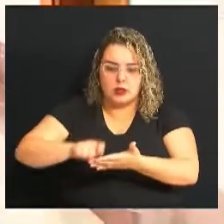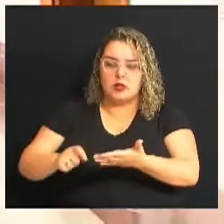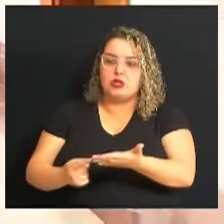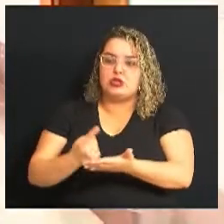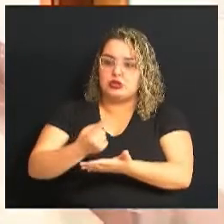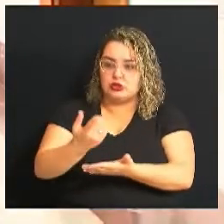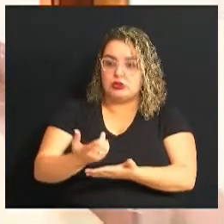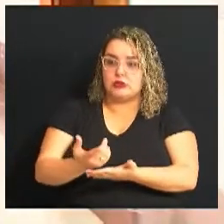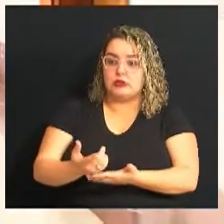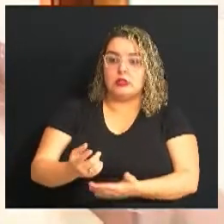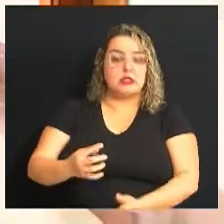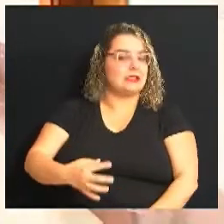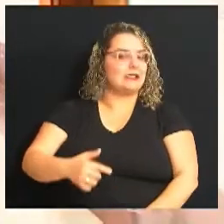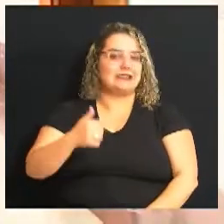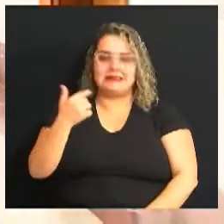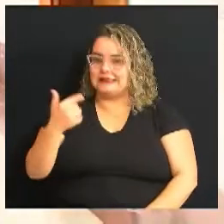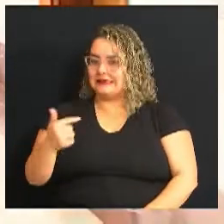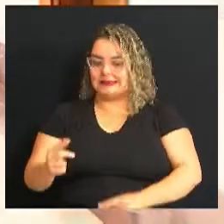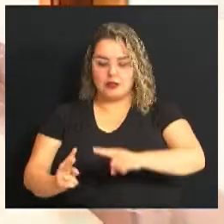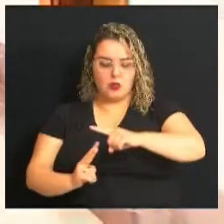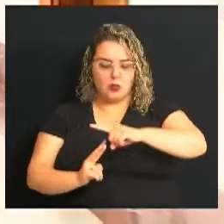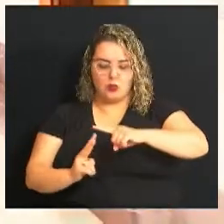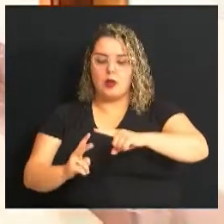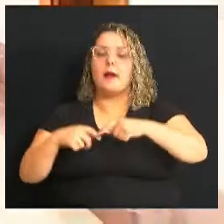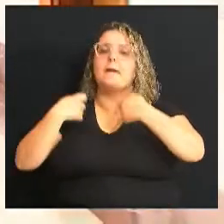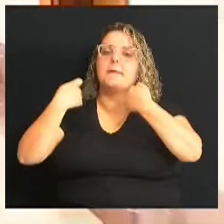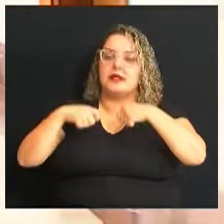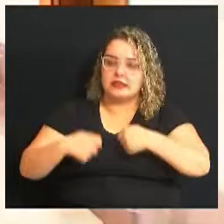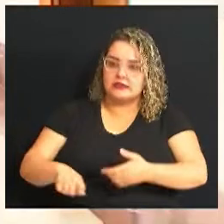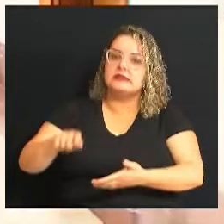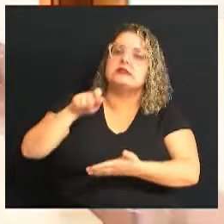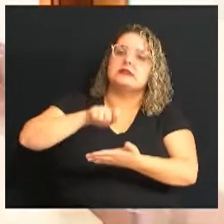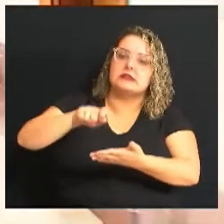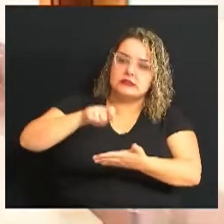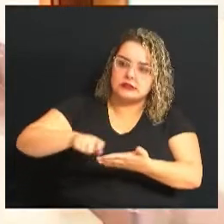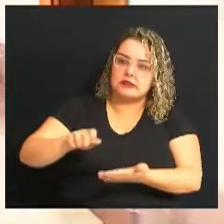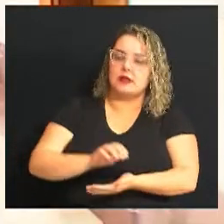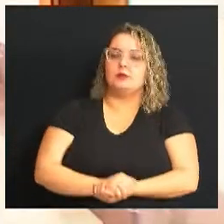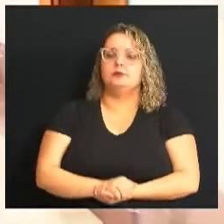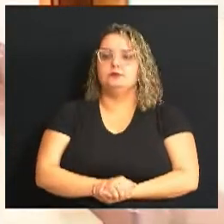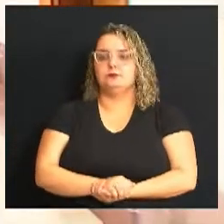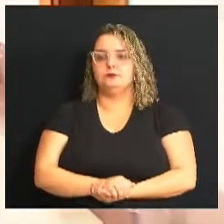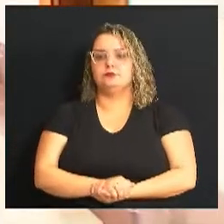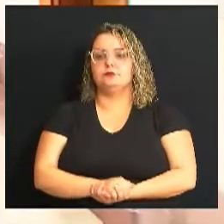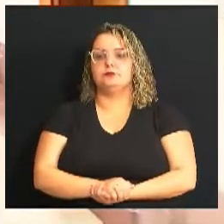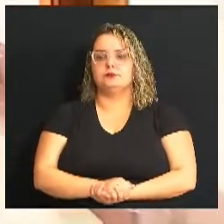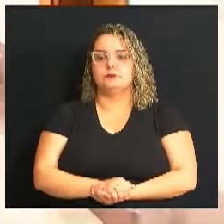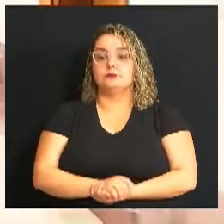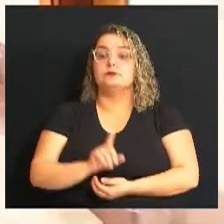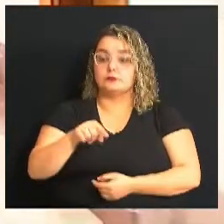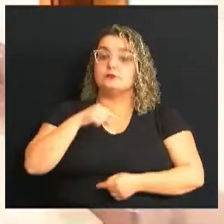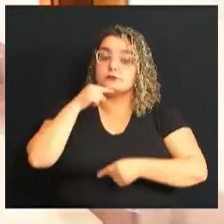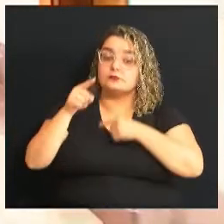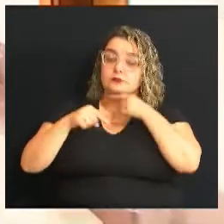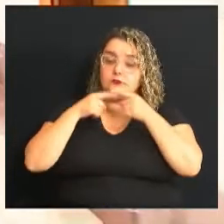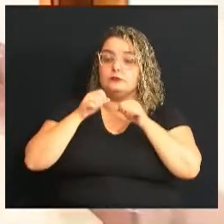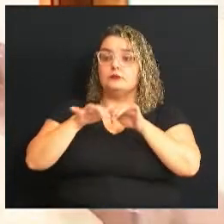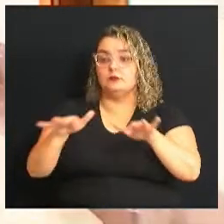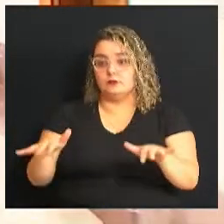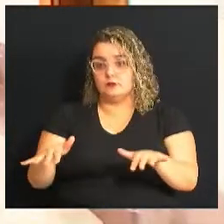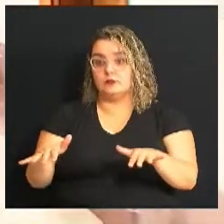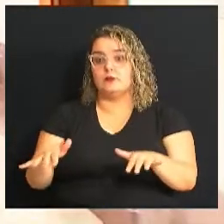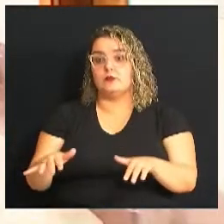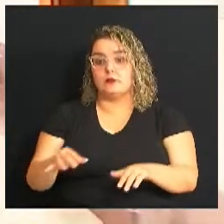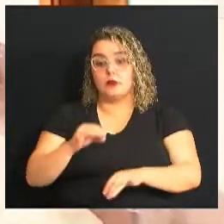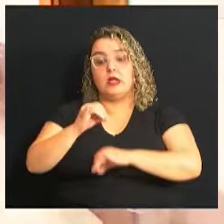A pessoa que não tem a biometria, ela deve assinar o caderno de votação. Então, essa era uma dúvida que estava circulando, então nossos